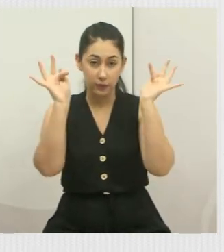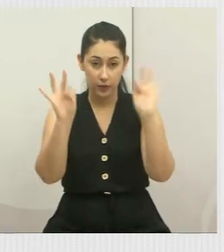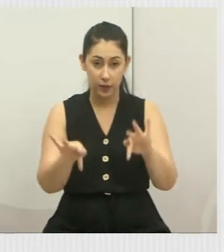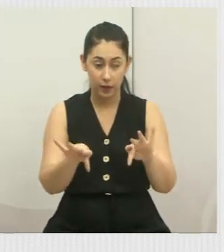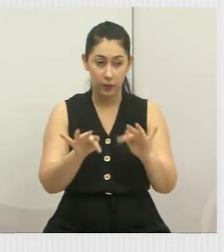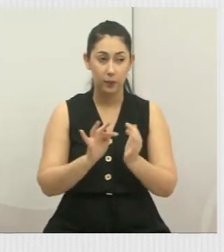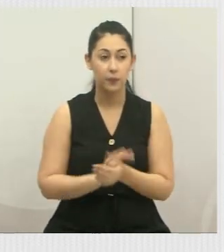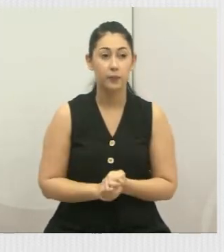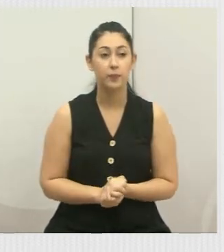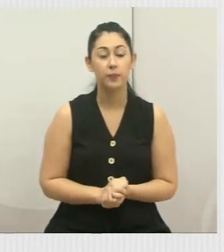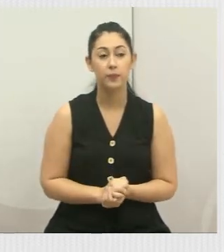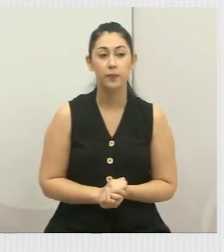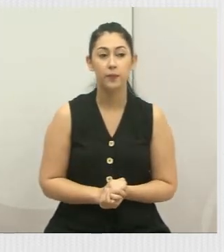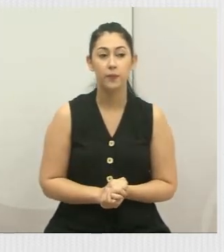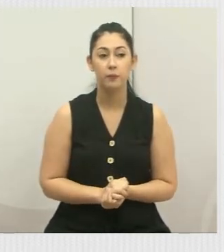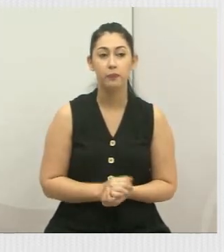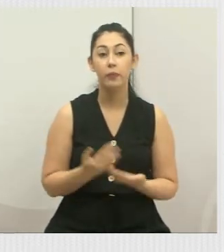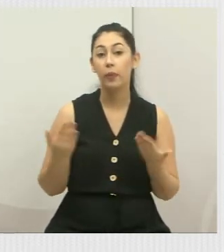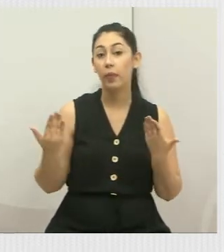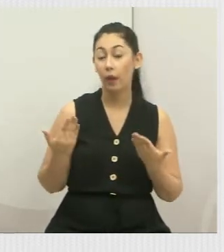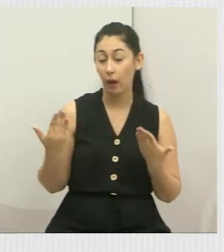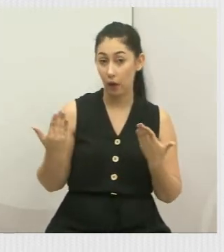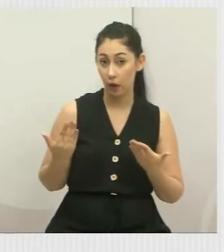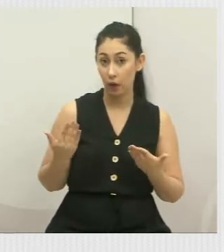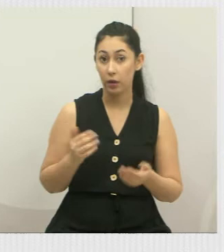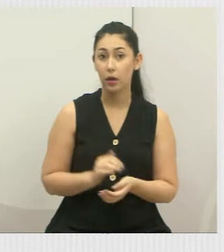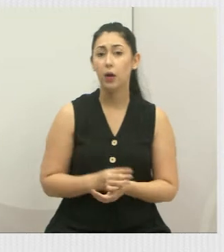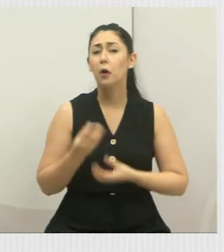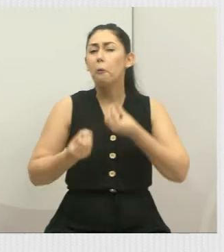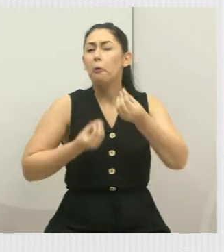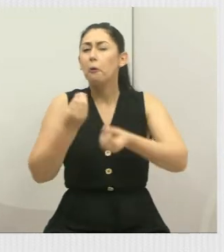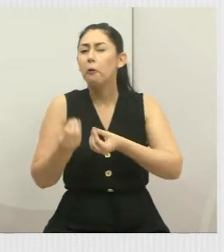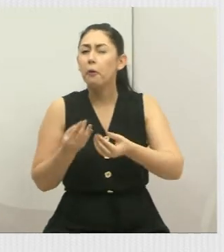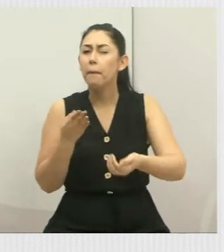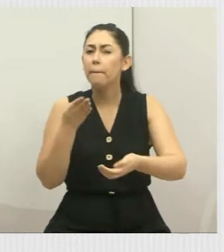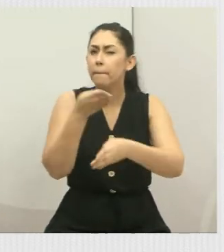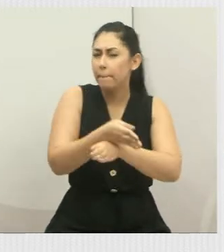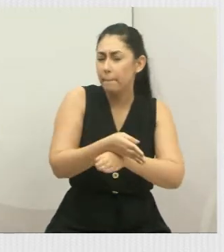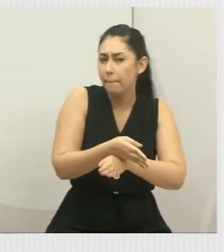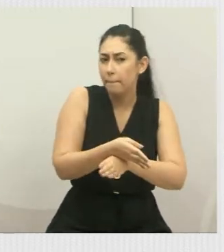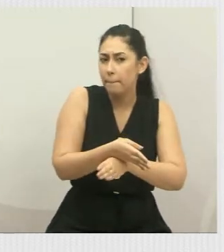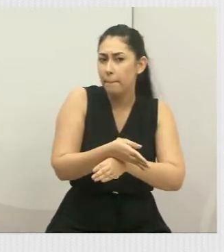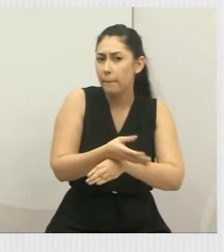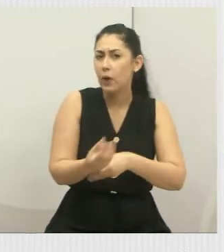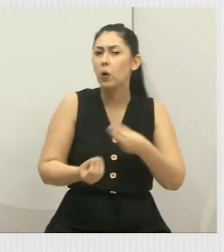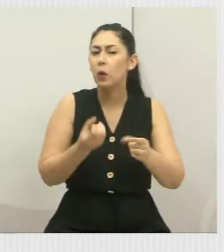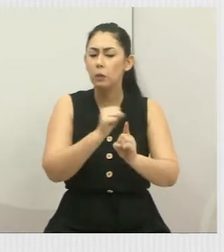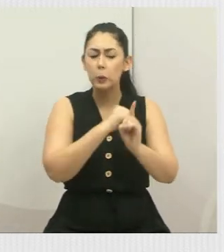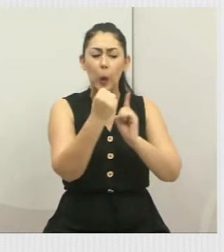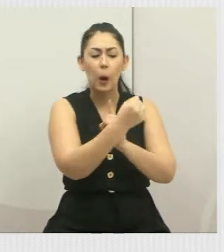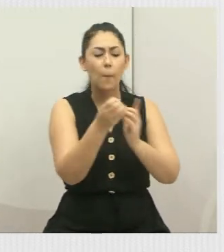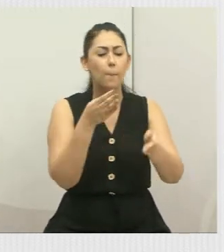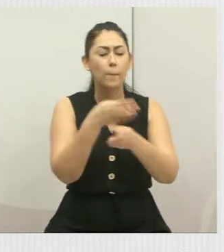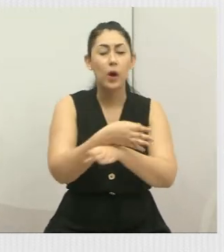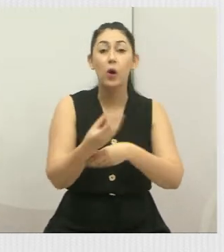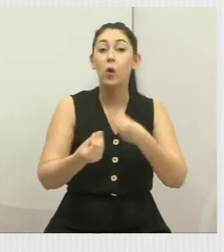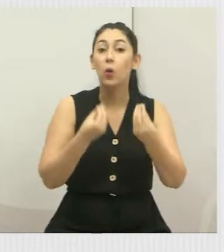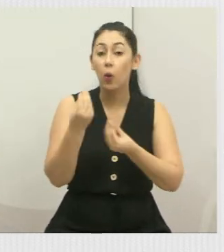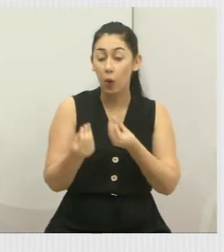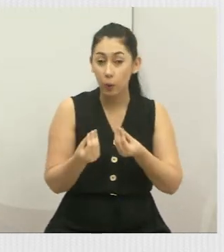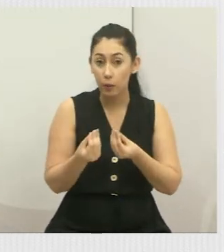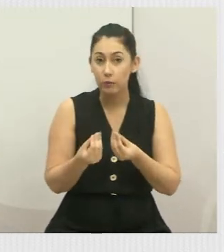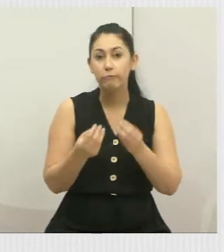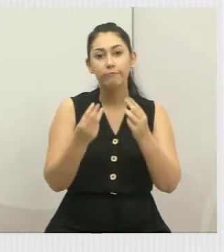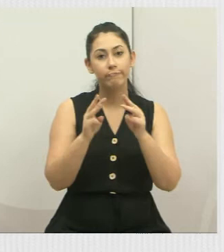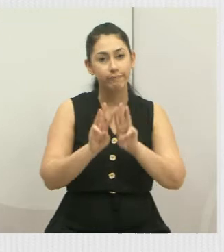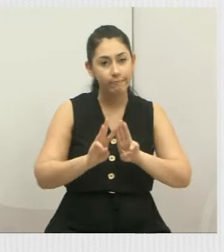Bom, vindo agora para a parte da participação social. Volto ao link.